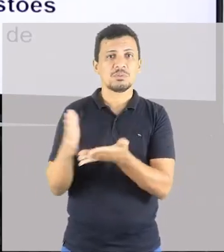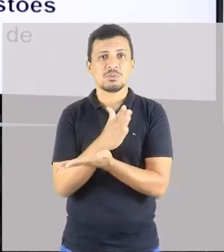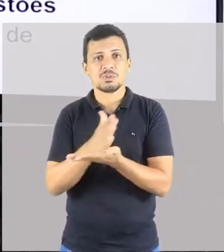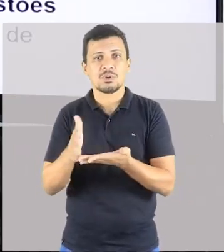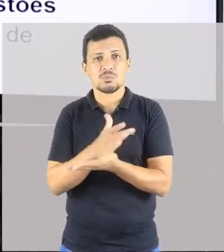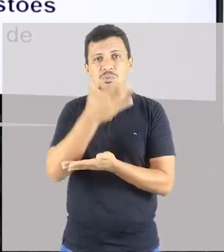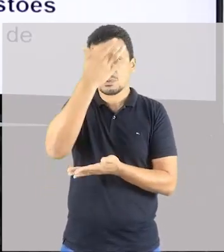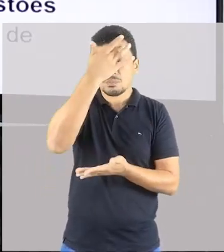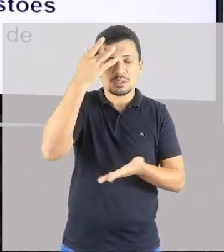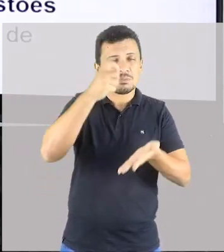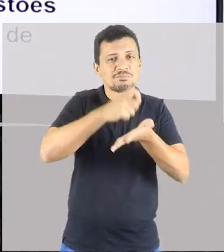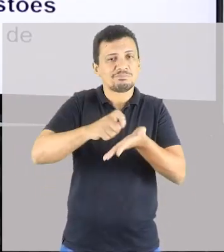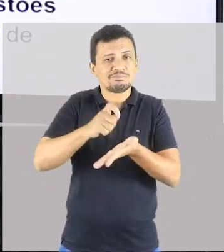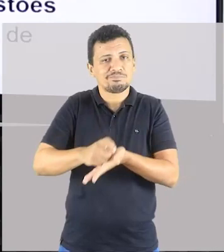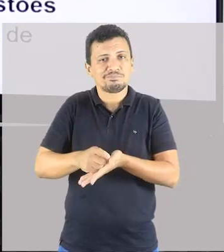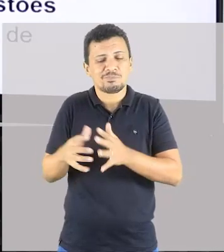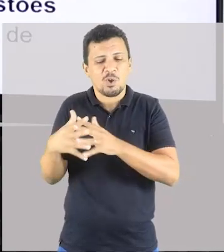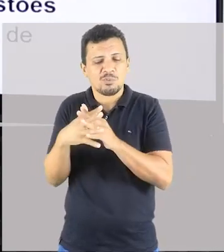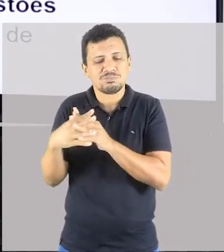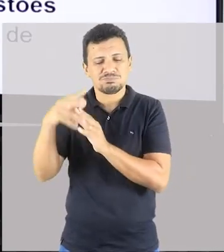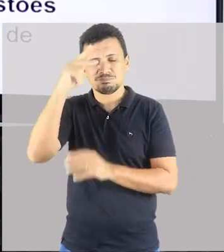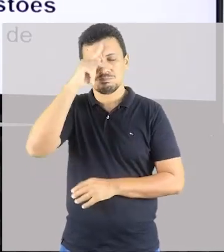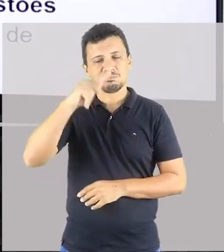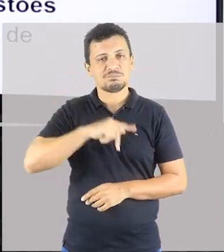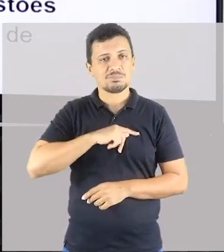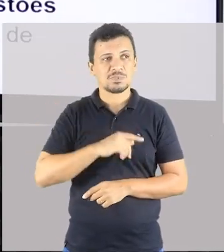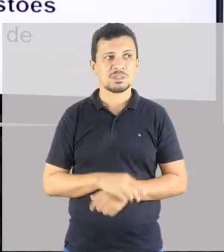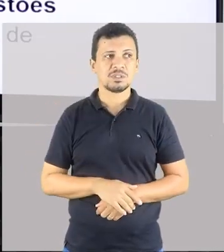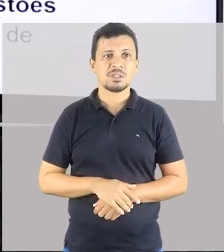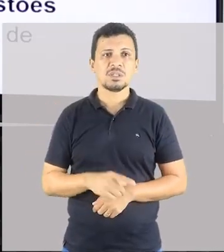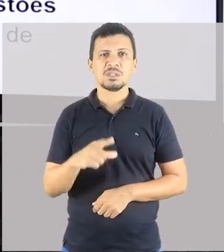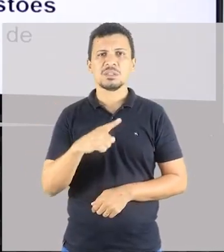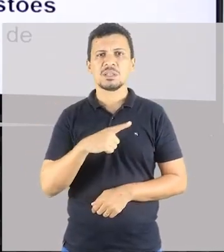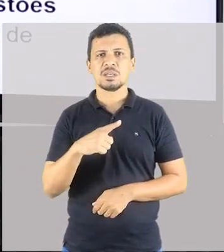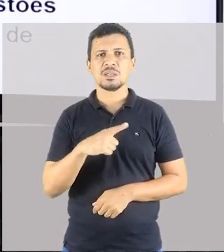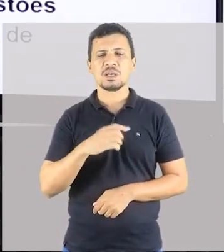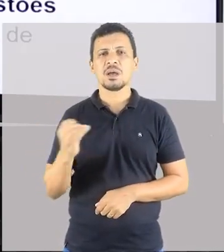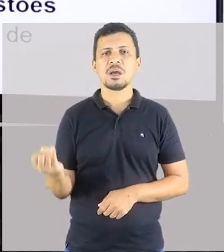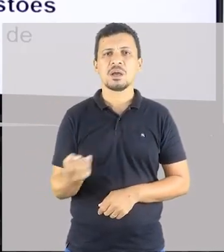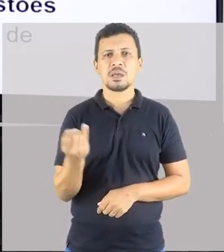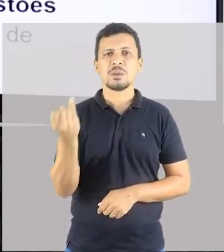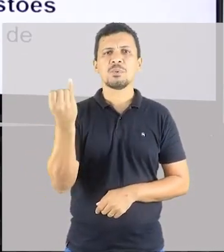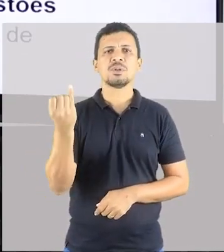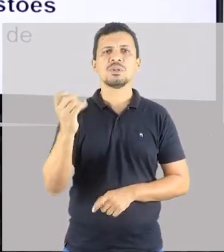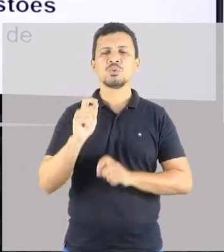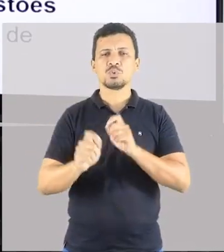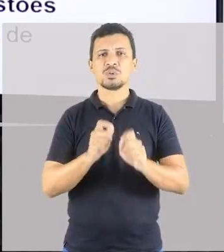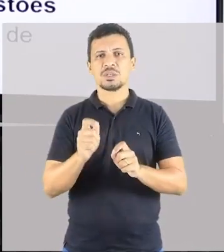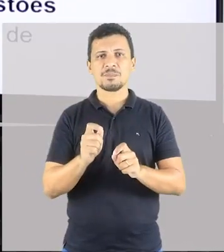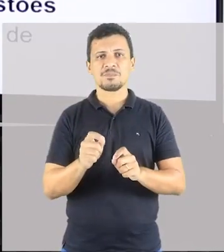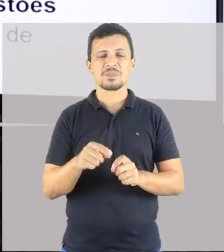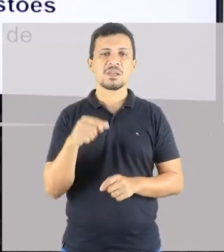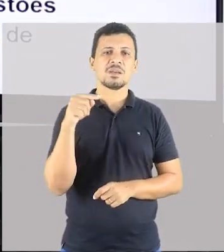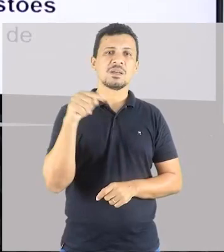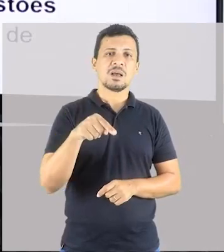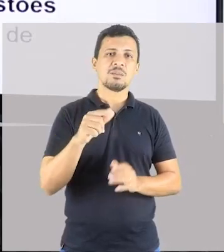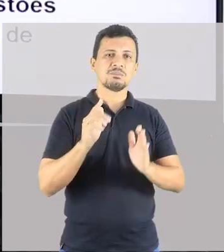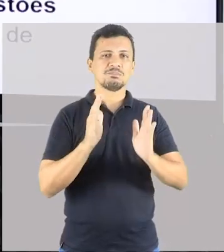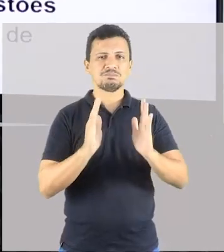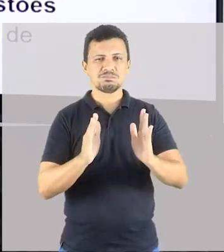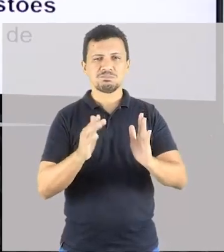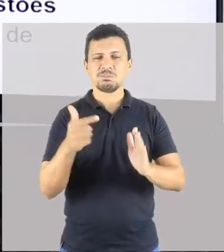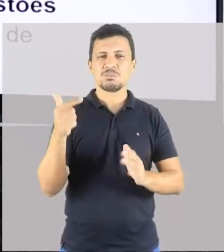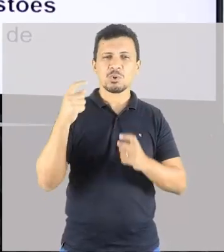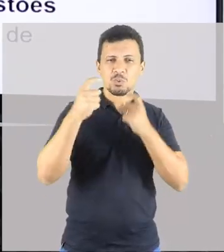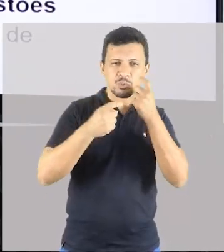autores. Tem um detalhe aqui, enquanto nós temos uma parte dos autores da segunda fase preocupados com o contexto político